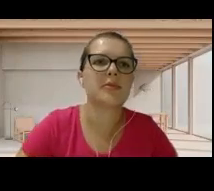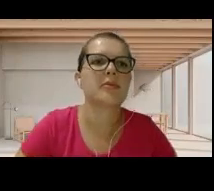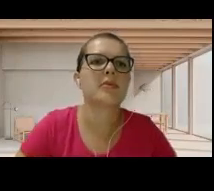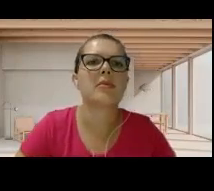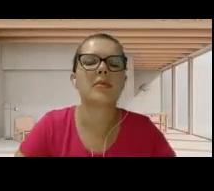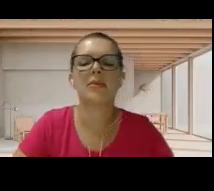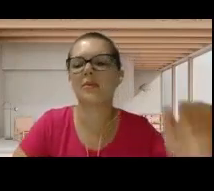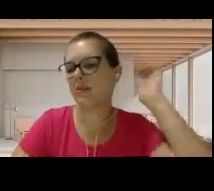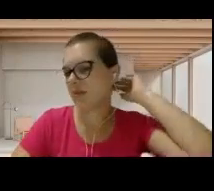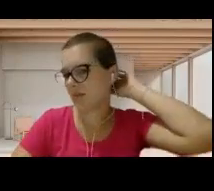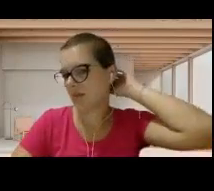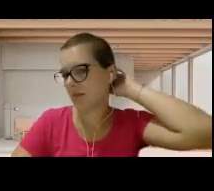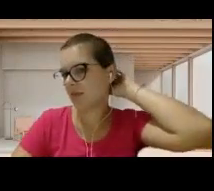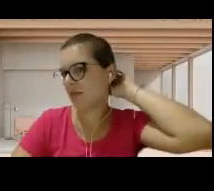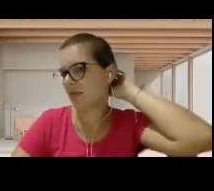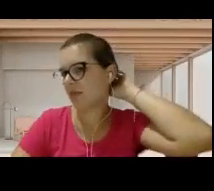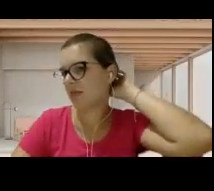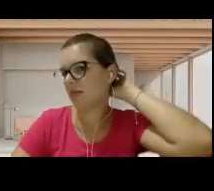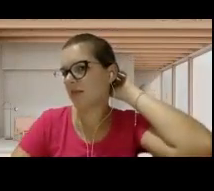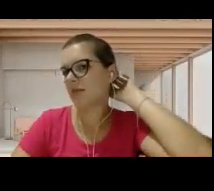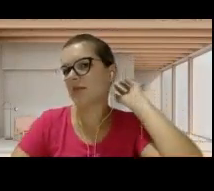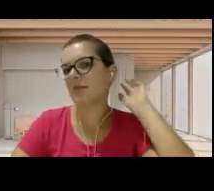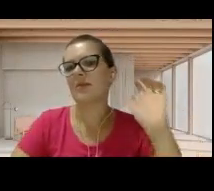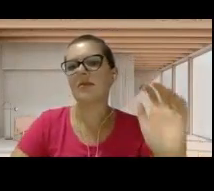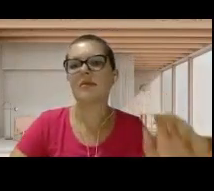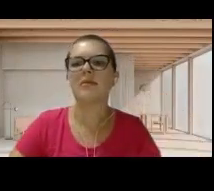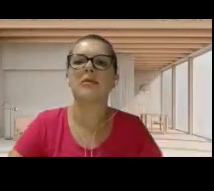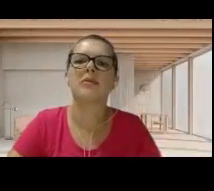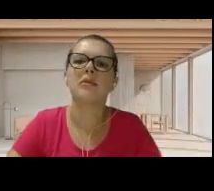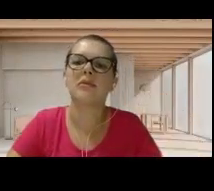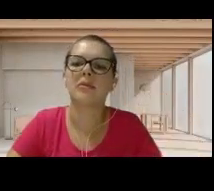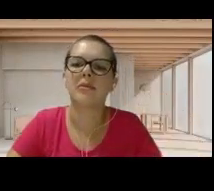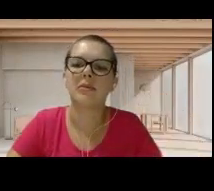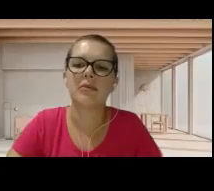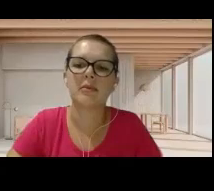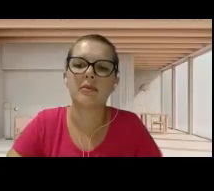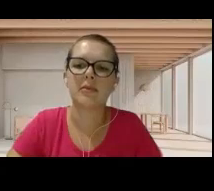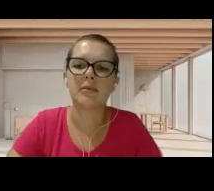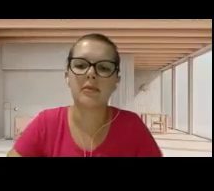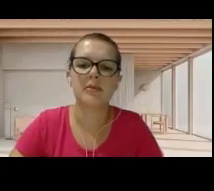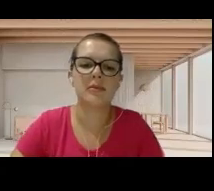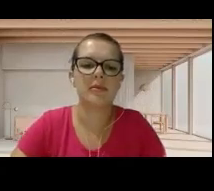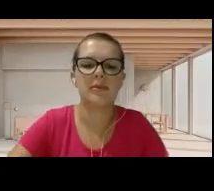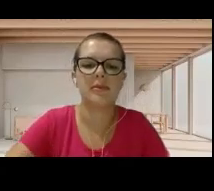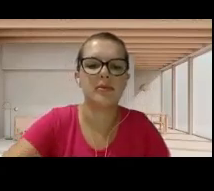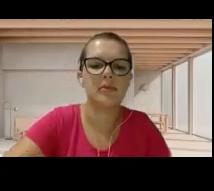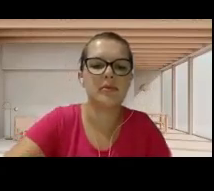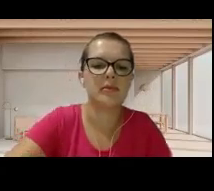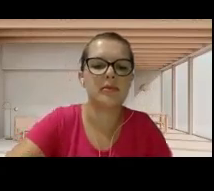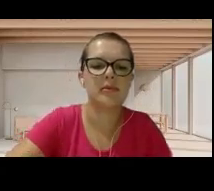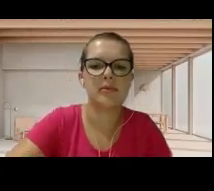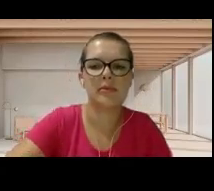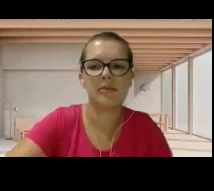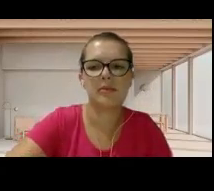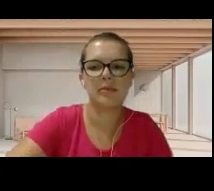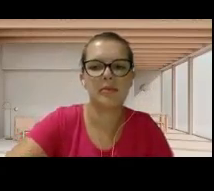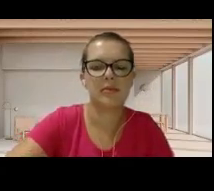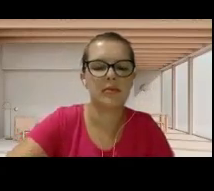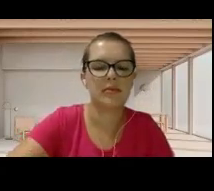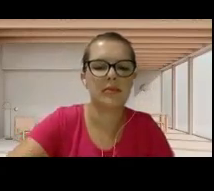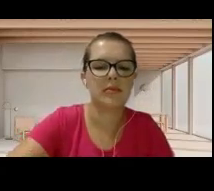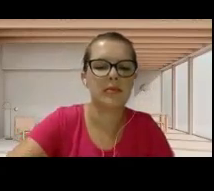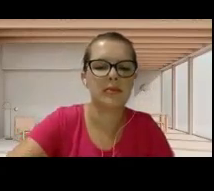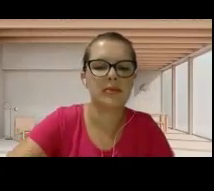eixo vertical tem vazão, no eixo horizontal tem a permanência, que é o somatório da frequência. Quer dizer, qual que é a probabilidade dessa vazão